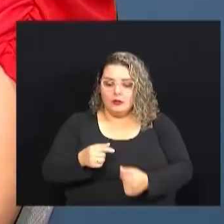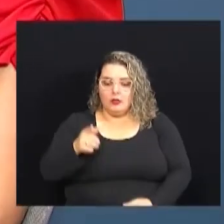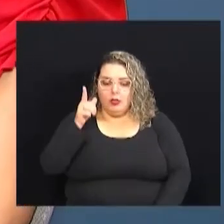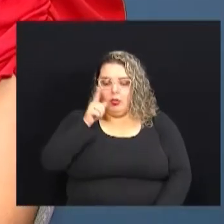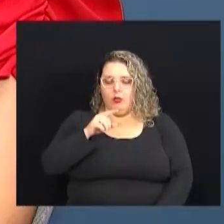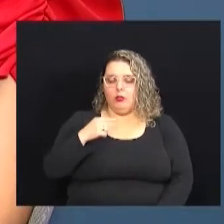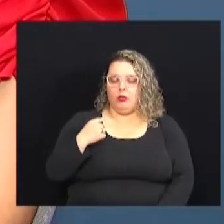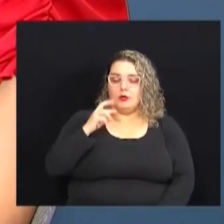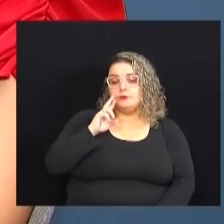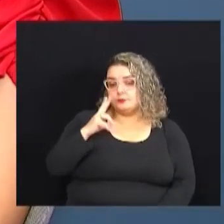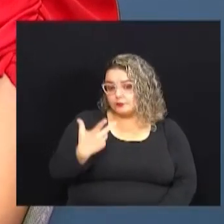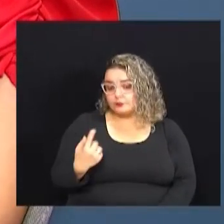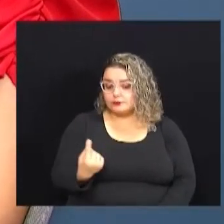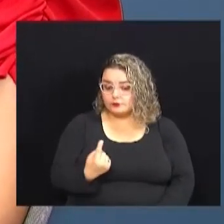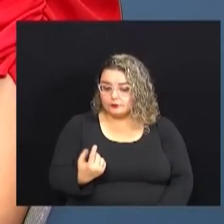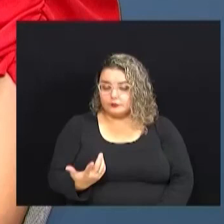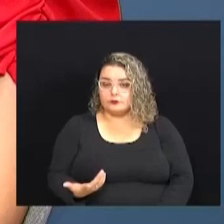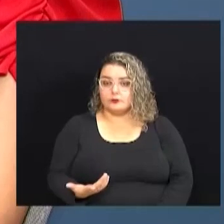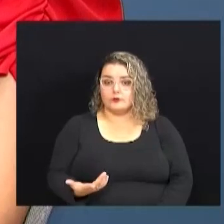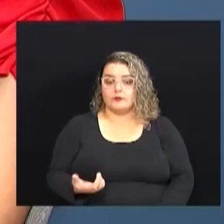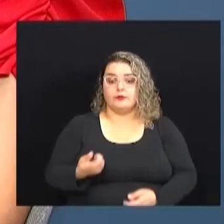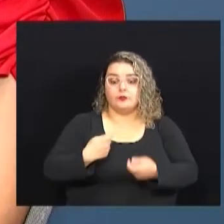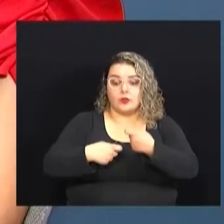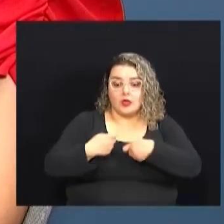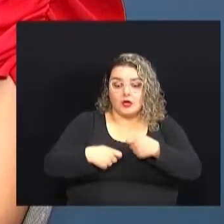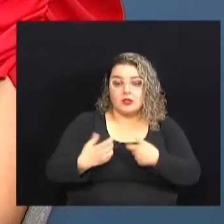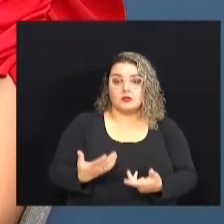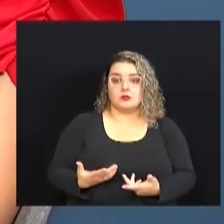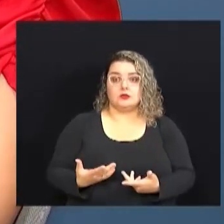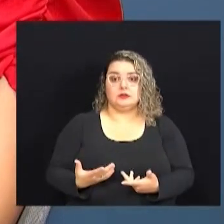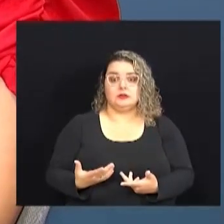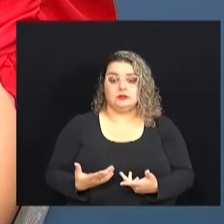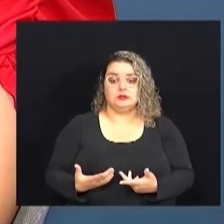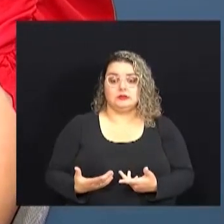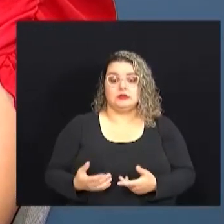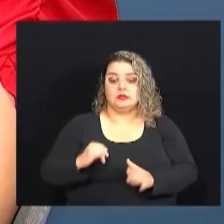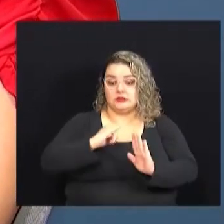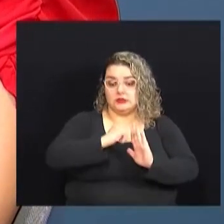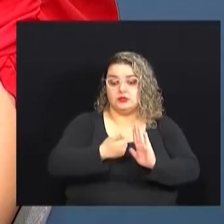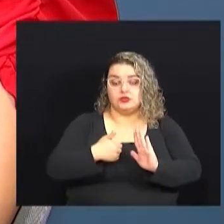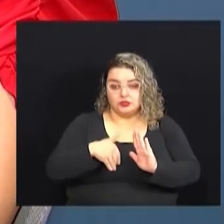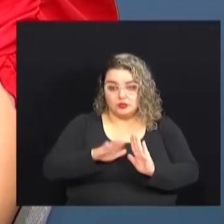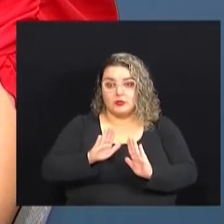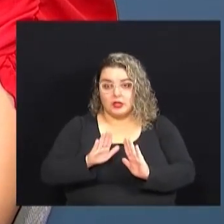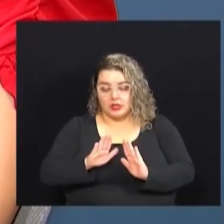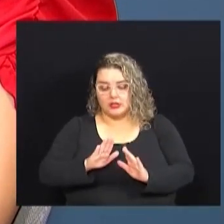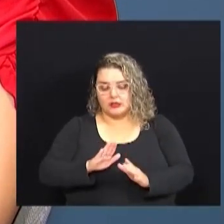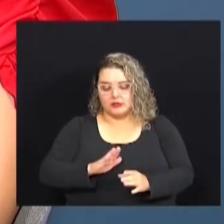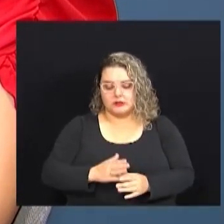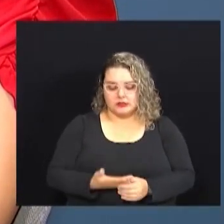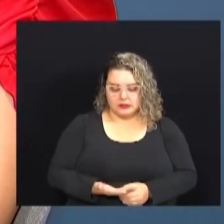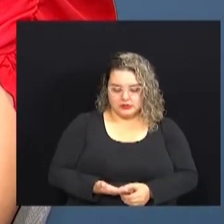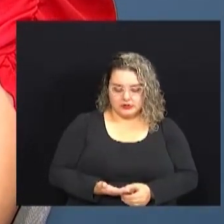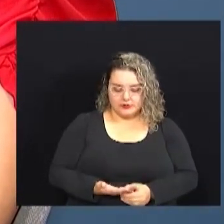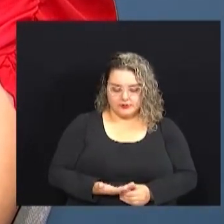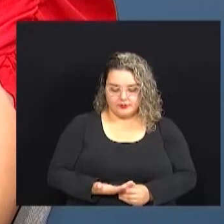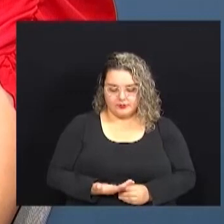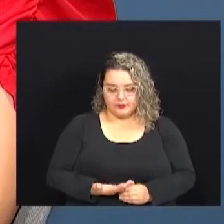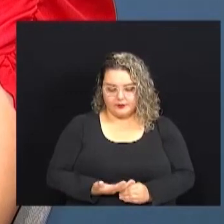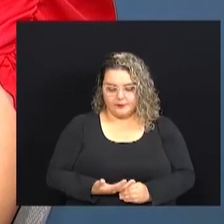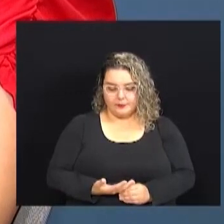ele consegue resolver isso sozinho? Olha, a negociação desses juros e tudo mais,